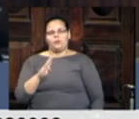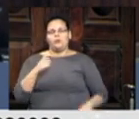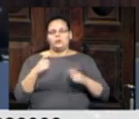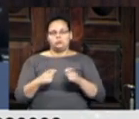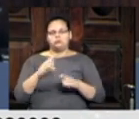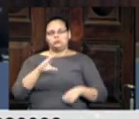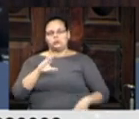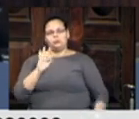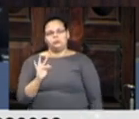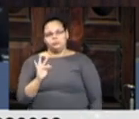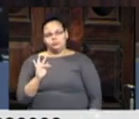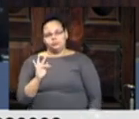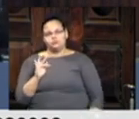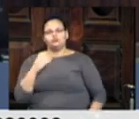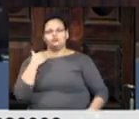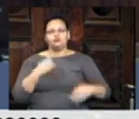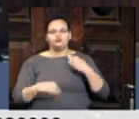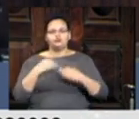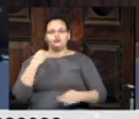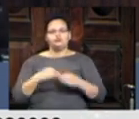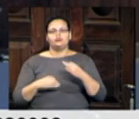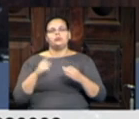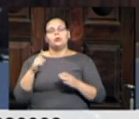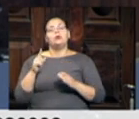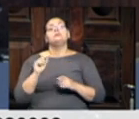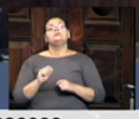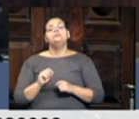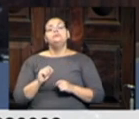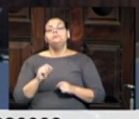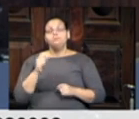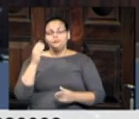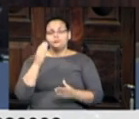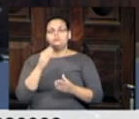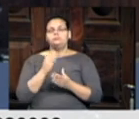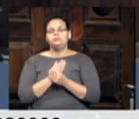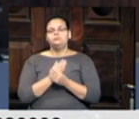o juiz sentencia o doutor Caio Romo.